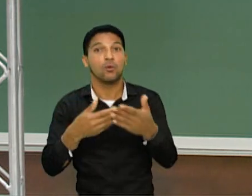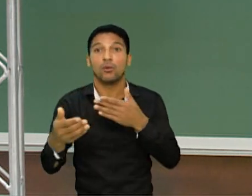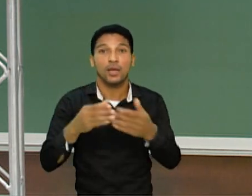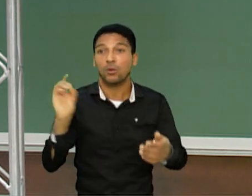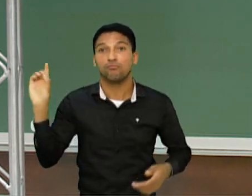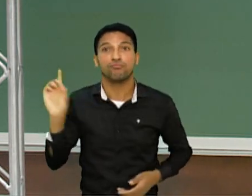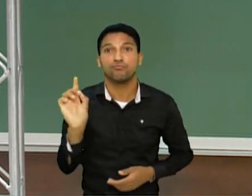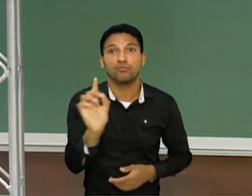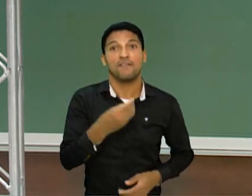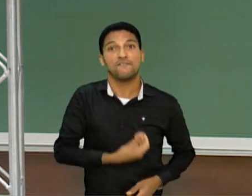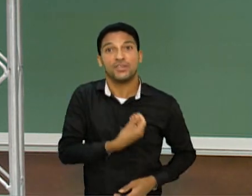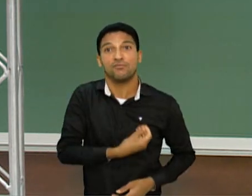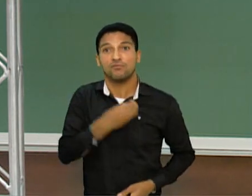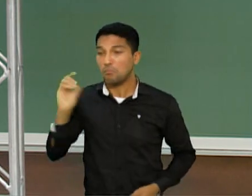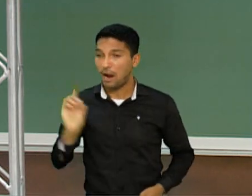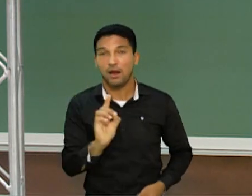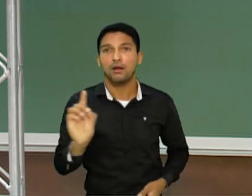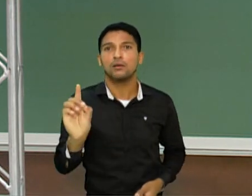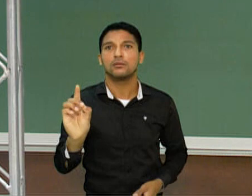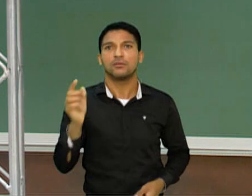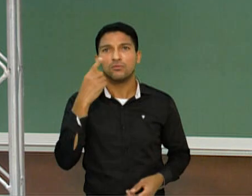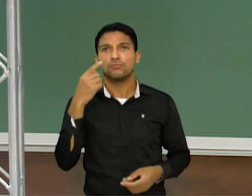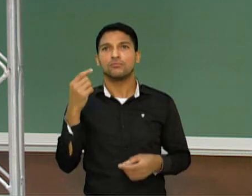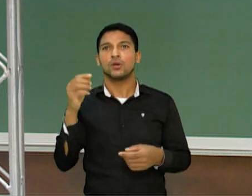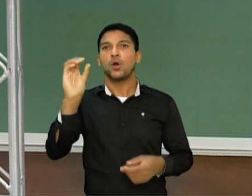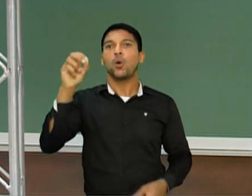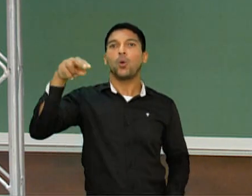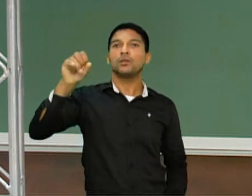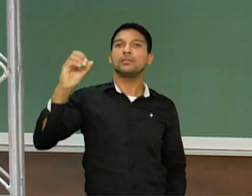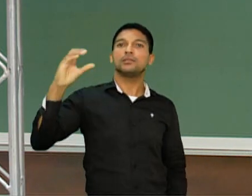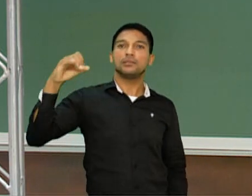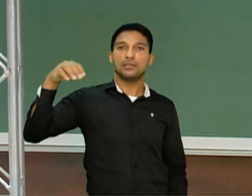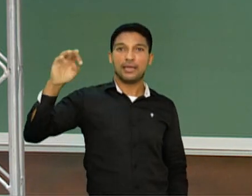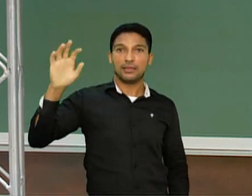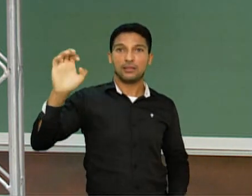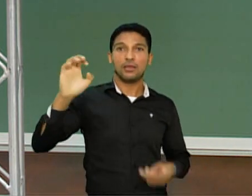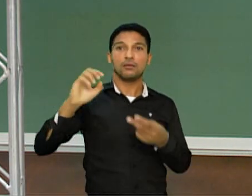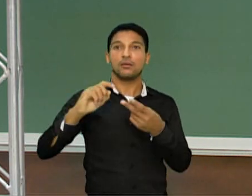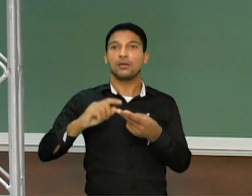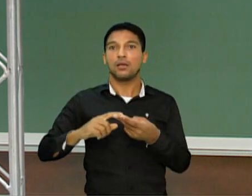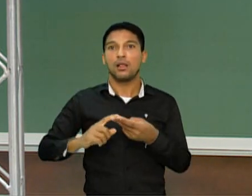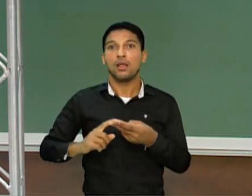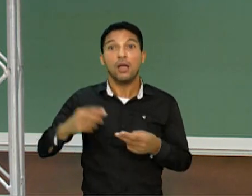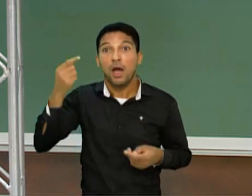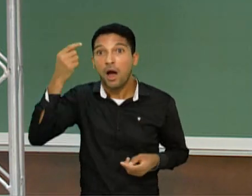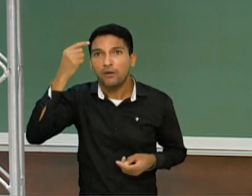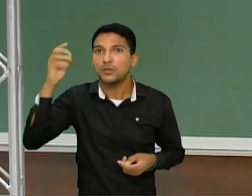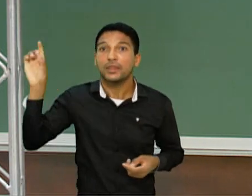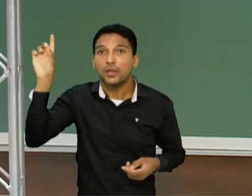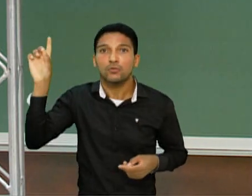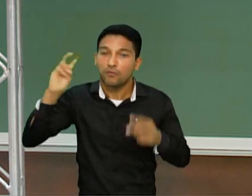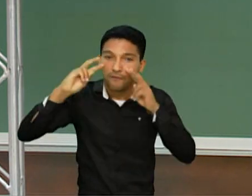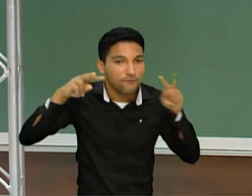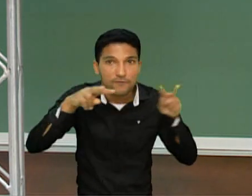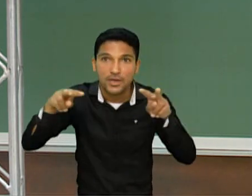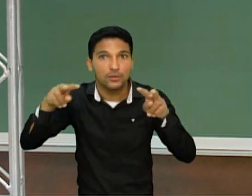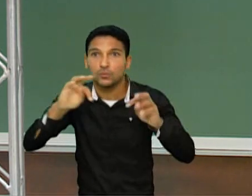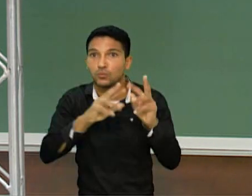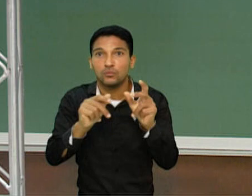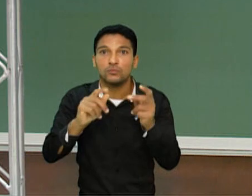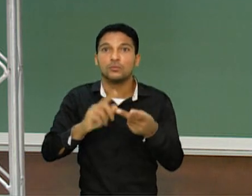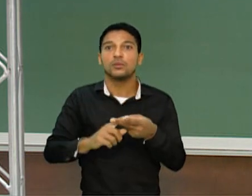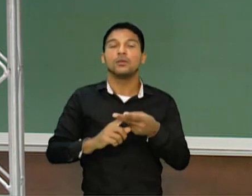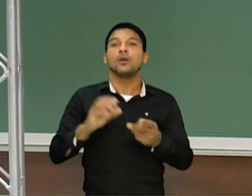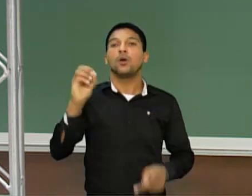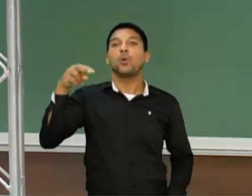para nos garantir, de alguma forma também, como eu faço o processo de verificação dessas ideias